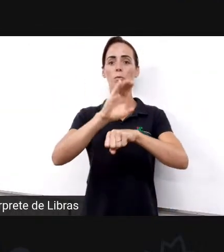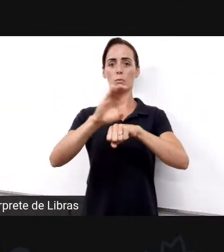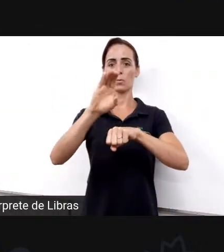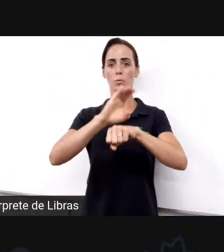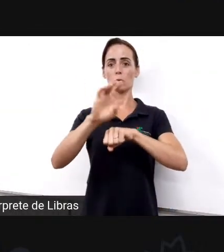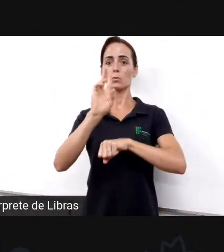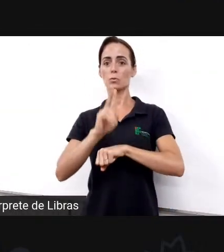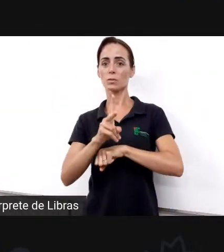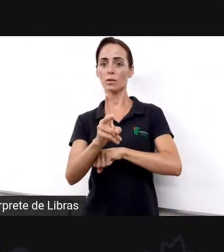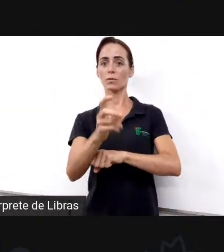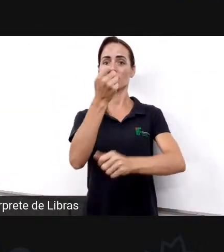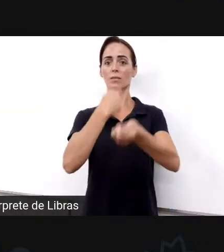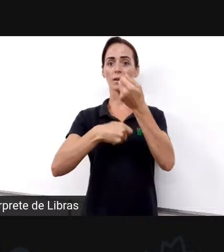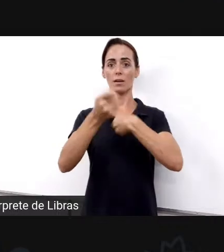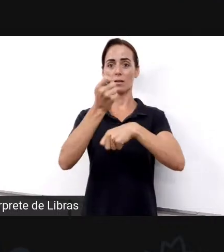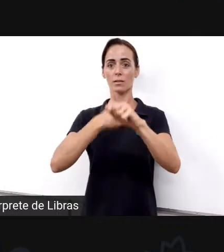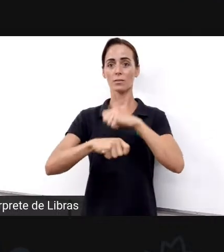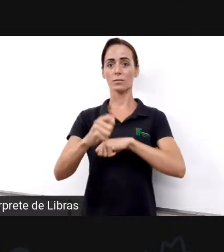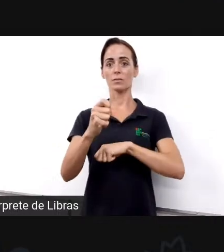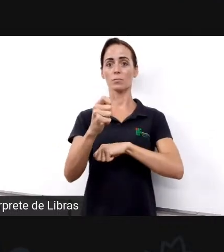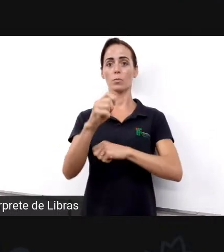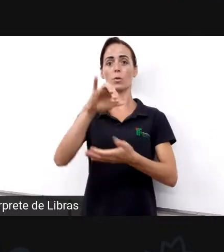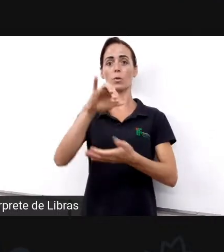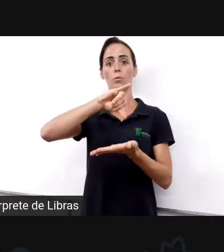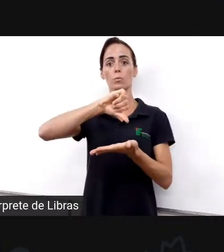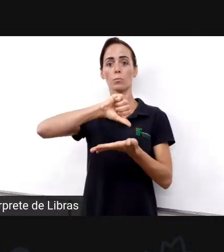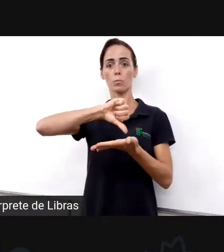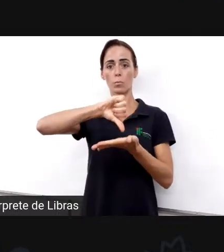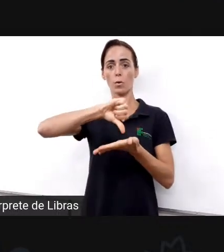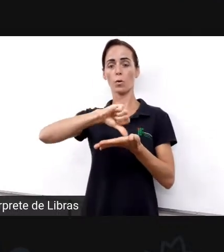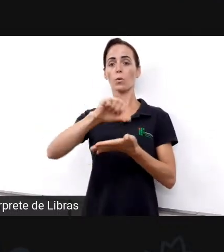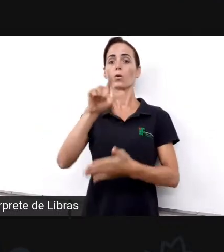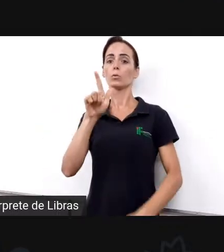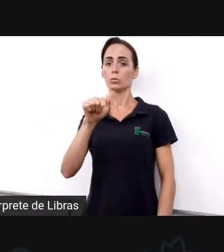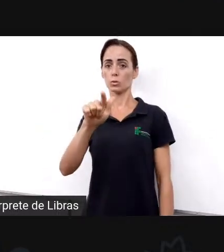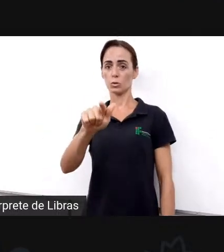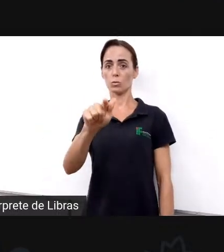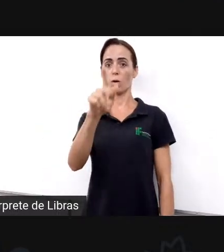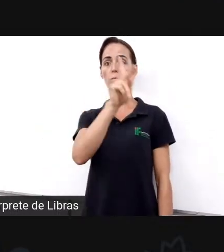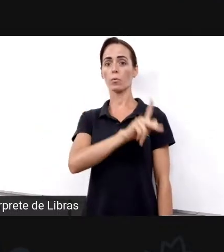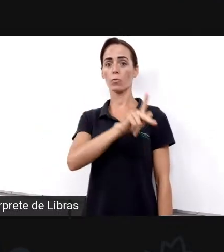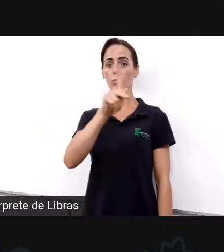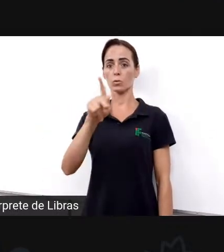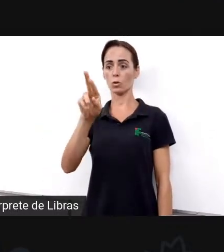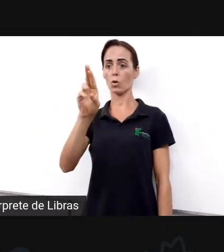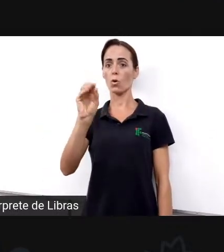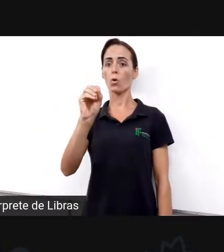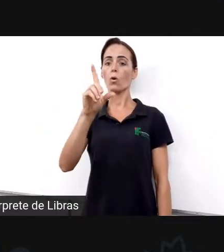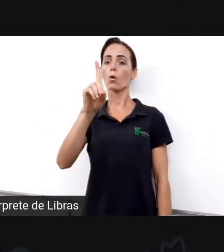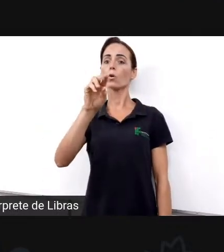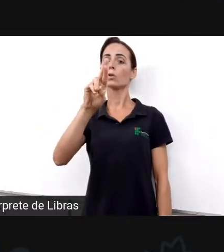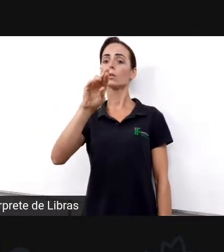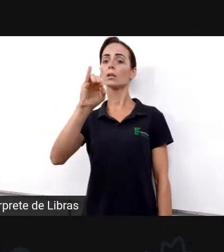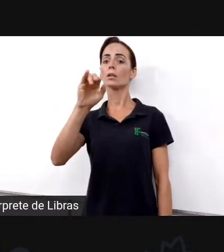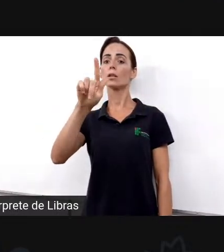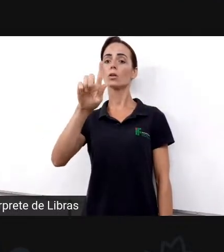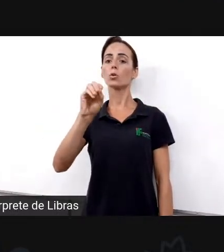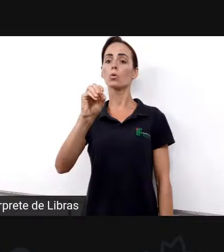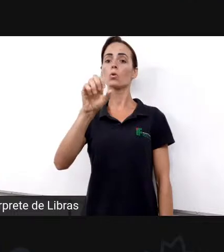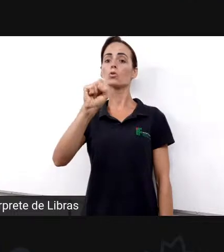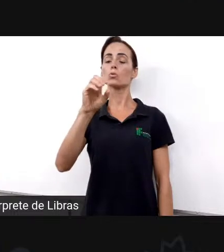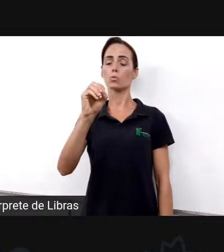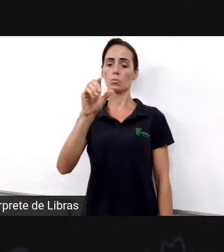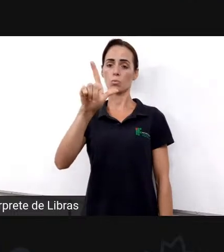em Administração do Polo Giruá, professor Rodrigo Soder, para falar aos